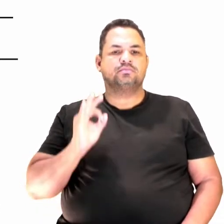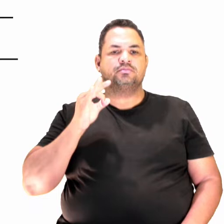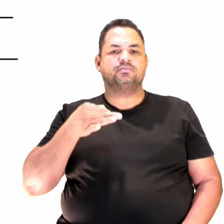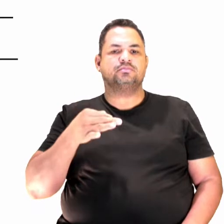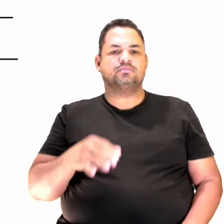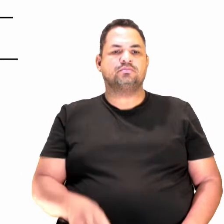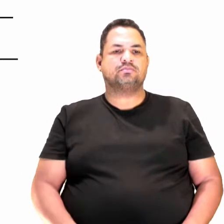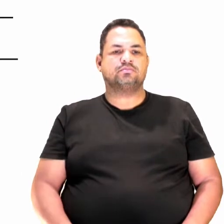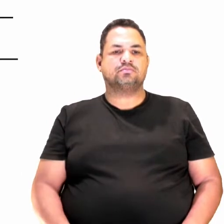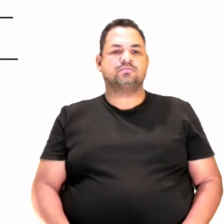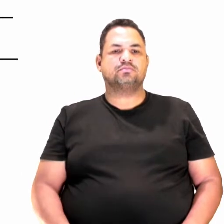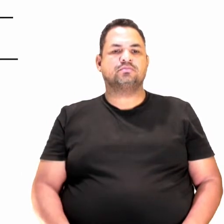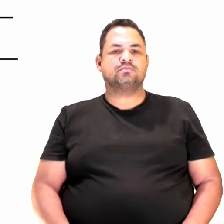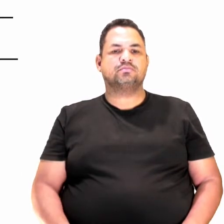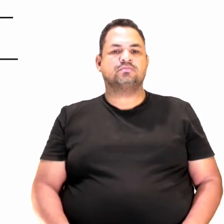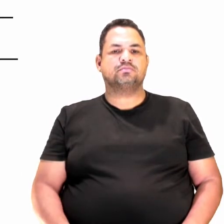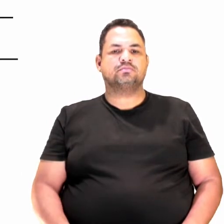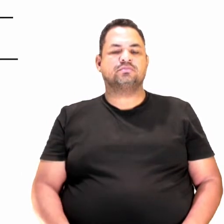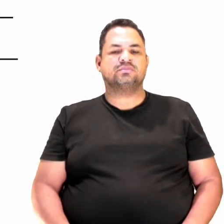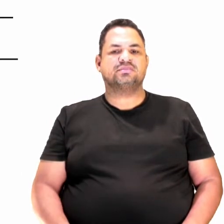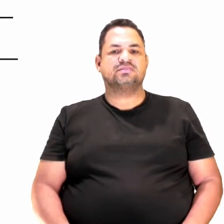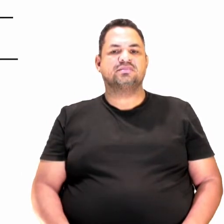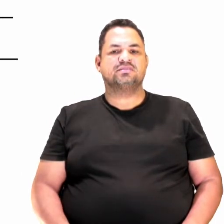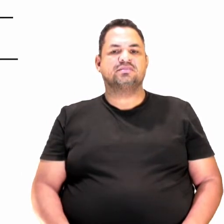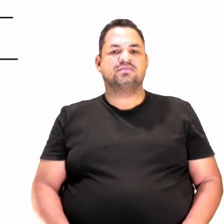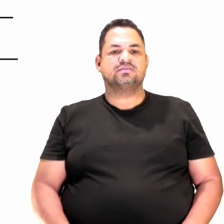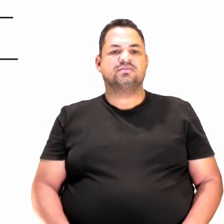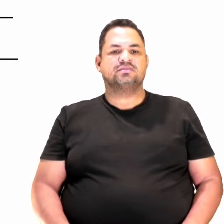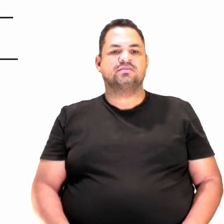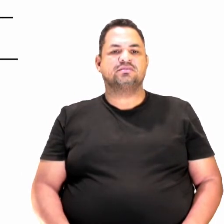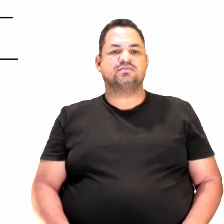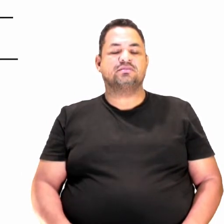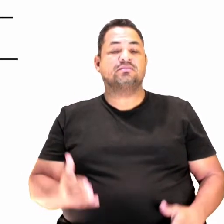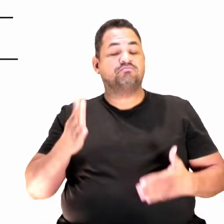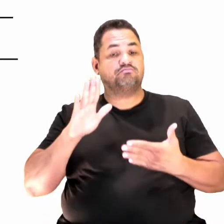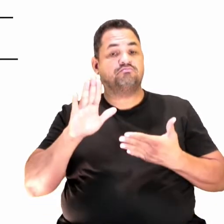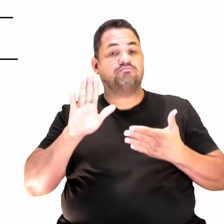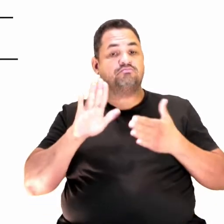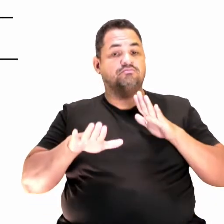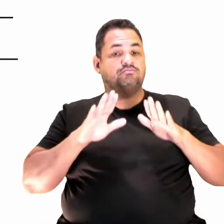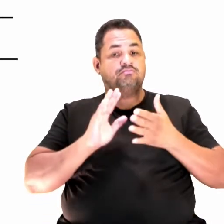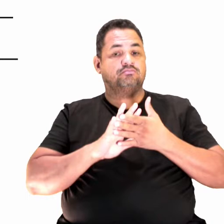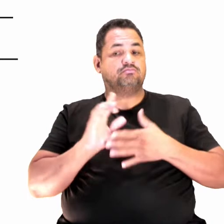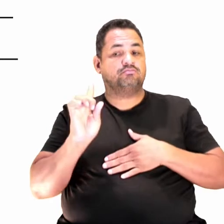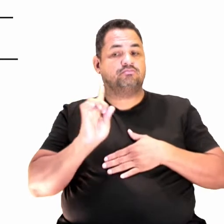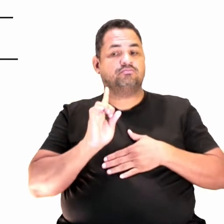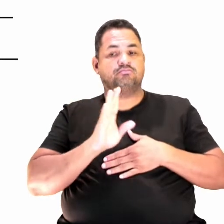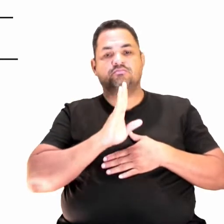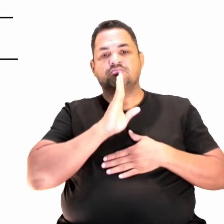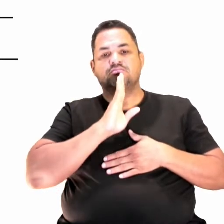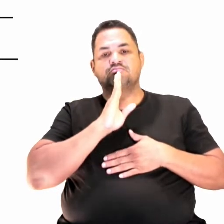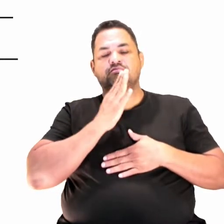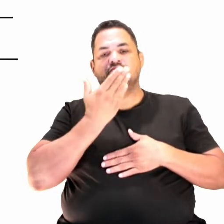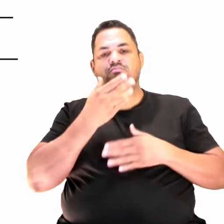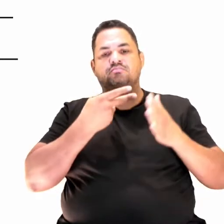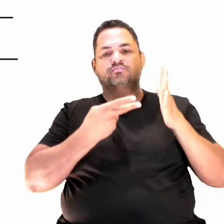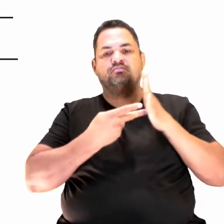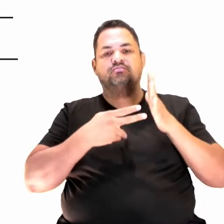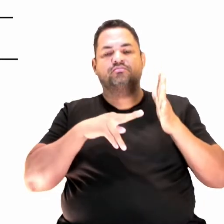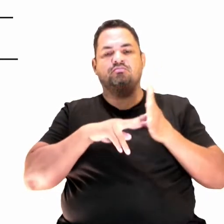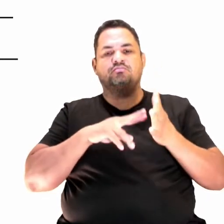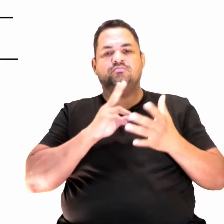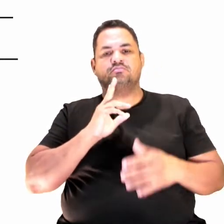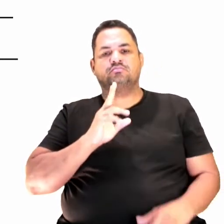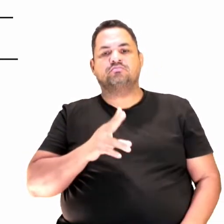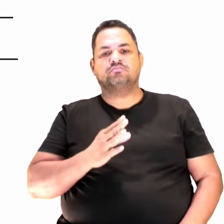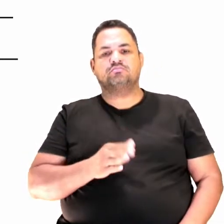certo? Eat normally and then throw up. Talvez você não esteja reconhecendo throw up, que significa a mesma